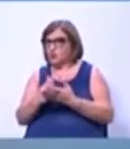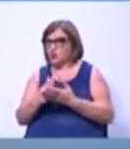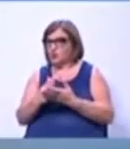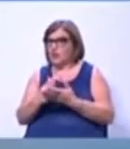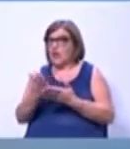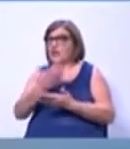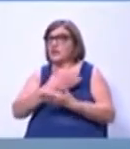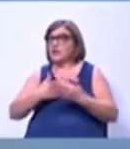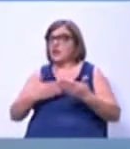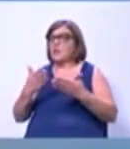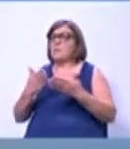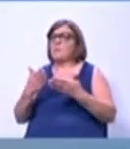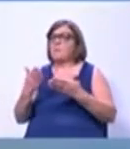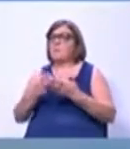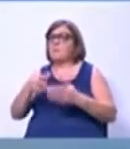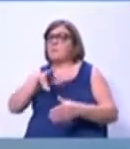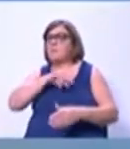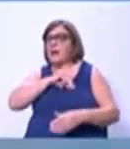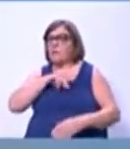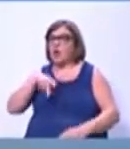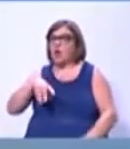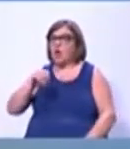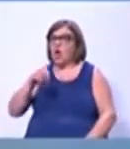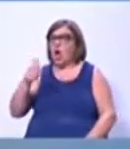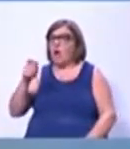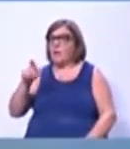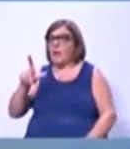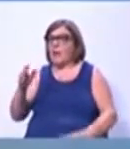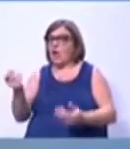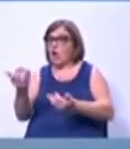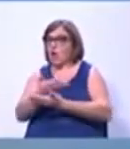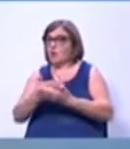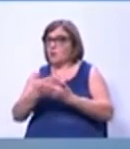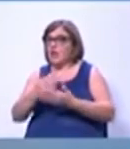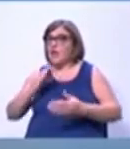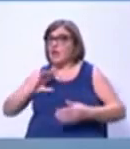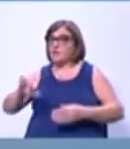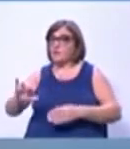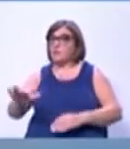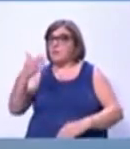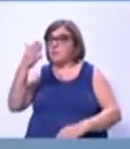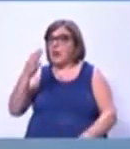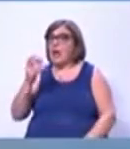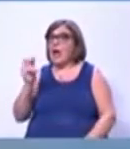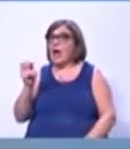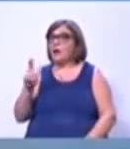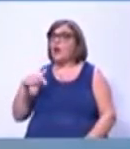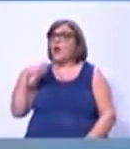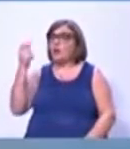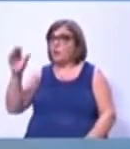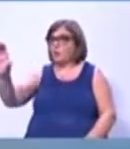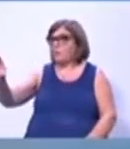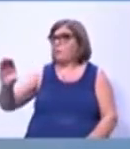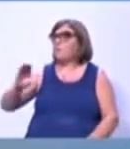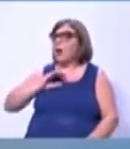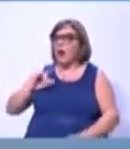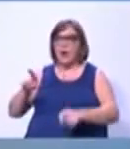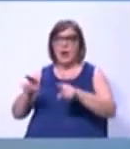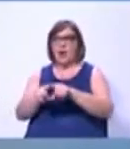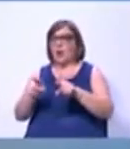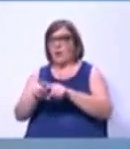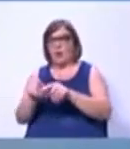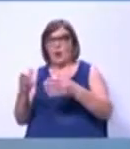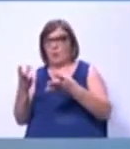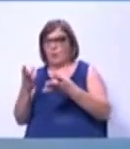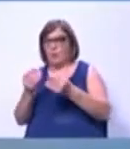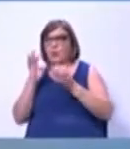prémios Nobel da economia a demonstrar que, de facto, o investimento nestes primeiros anos vai depois render, efetivamente,